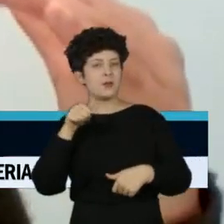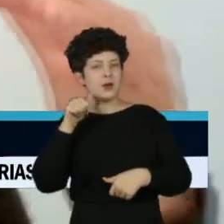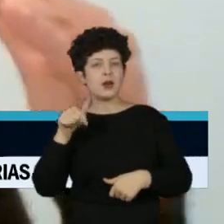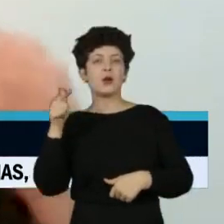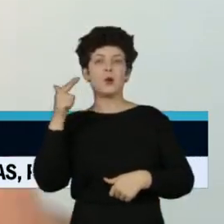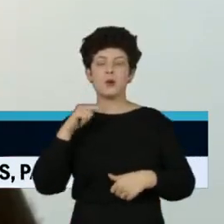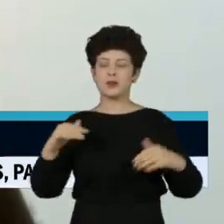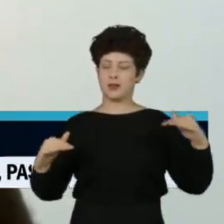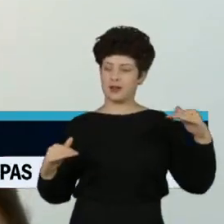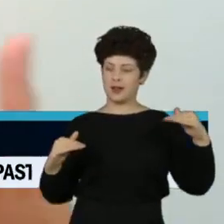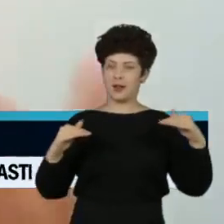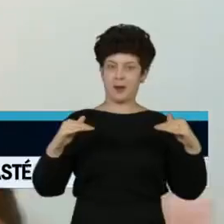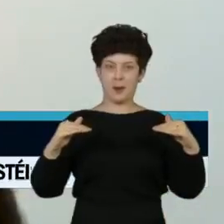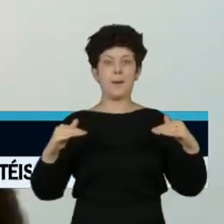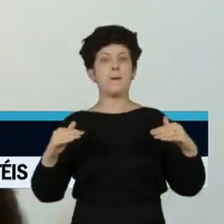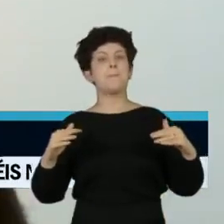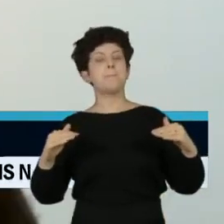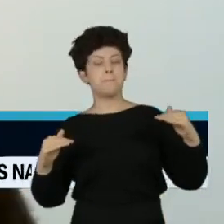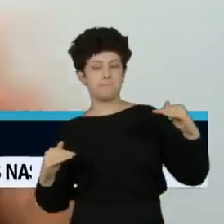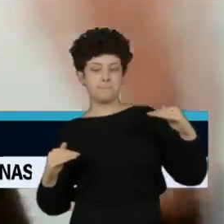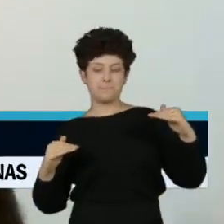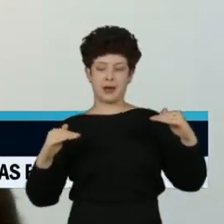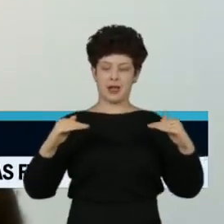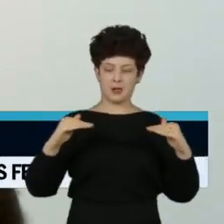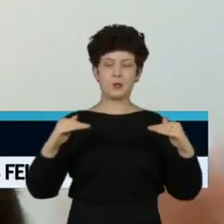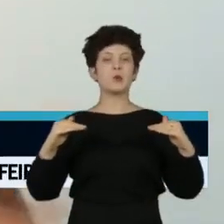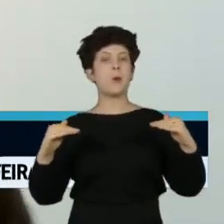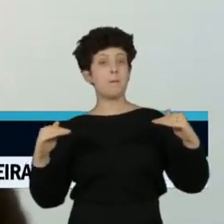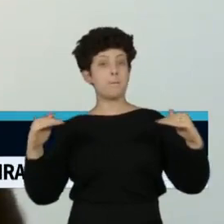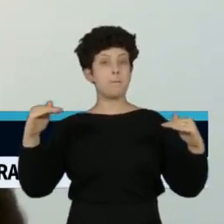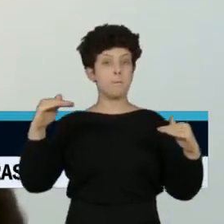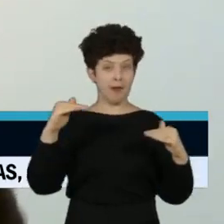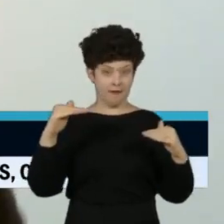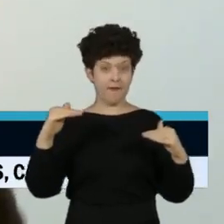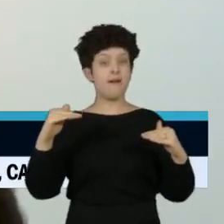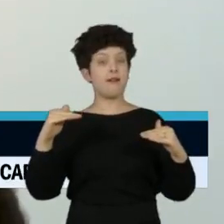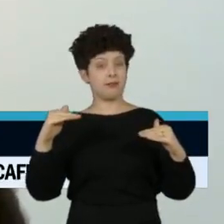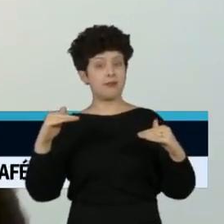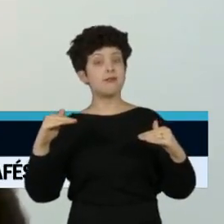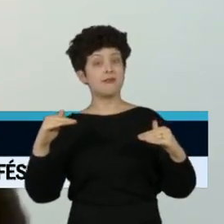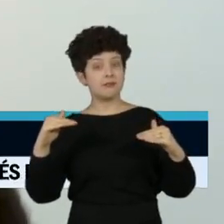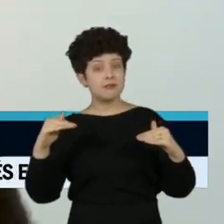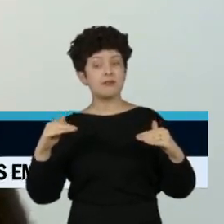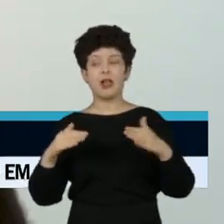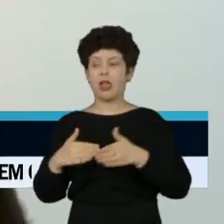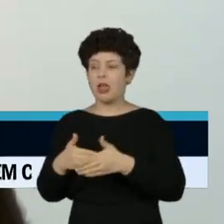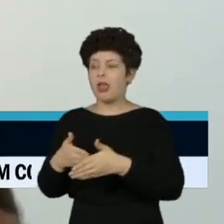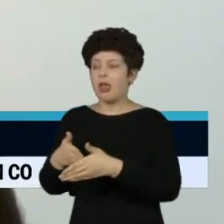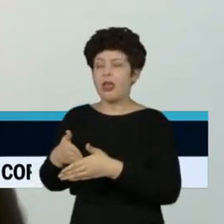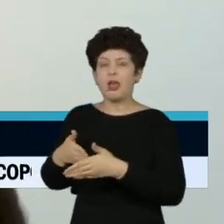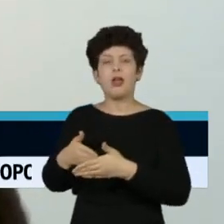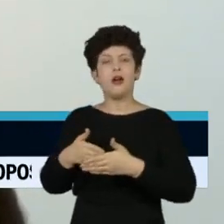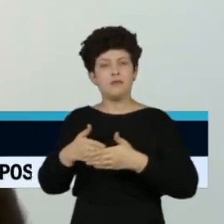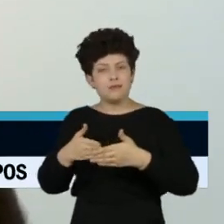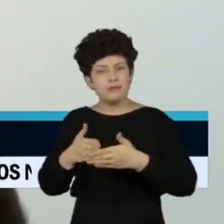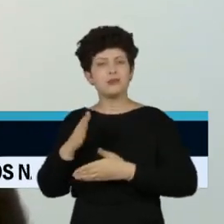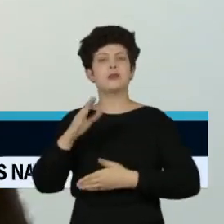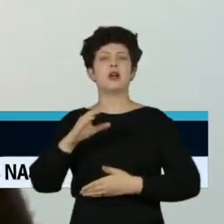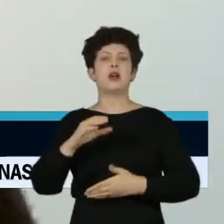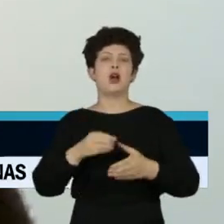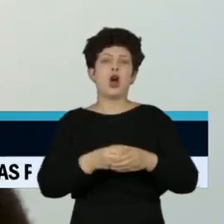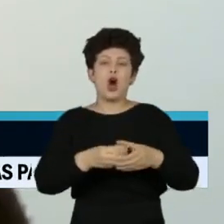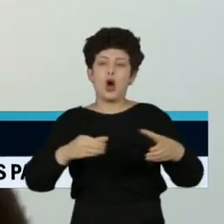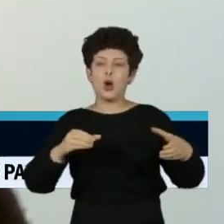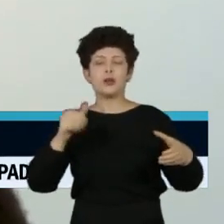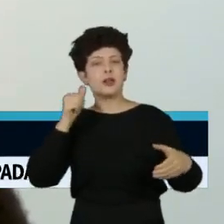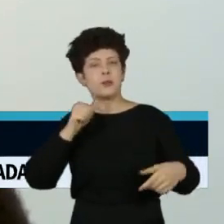chegar no nível acima, inclusive, da barreira, né, da cota para as mulheres, mas